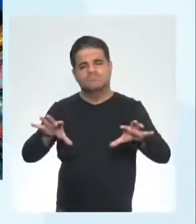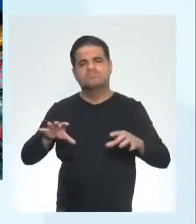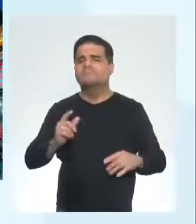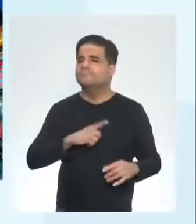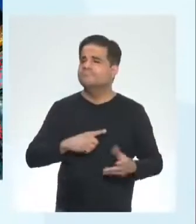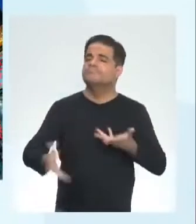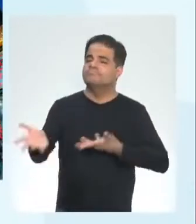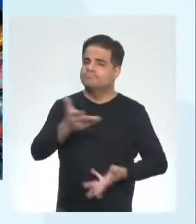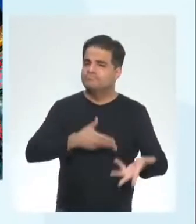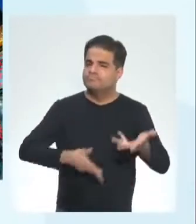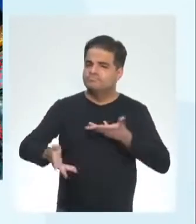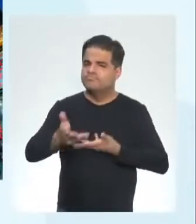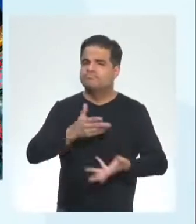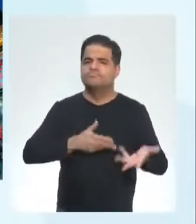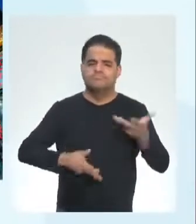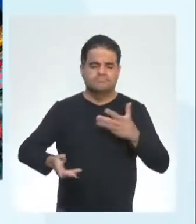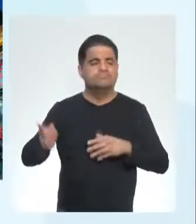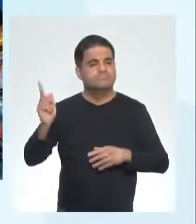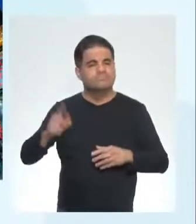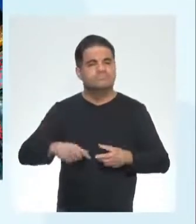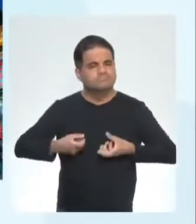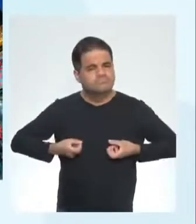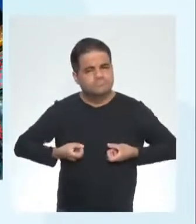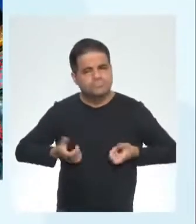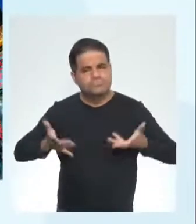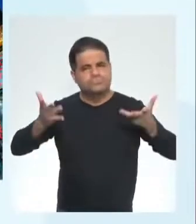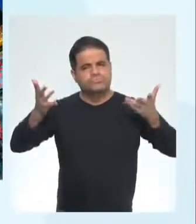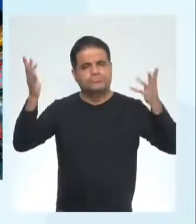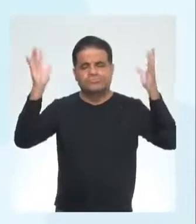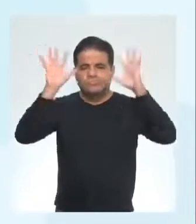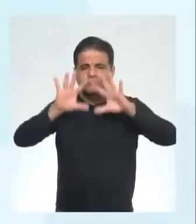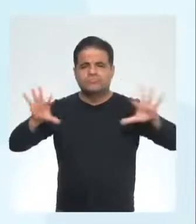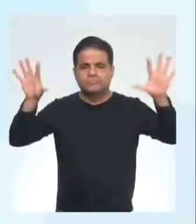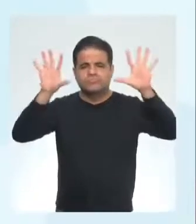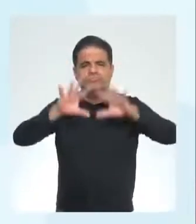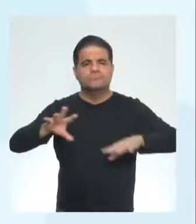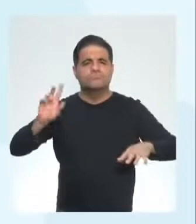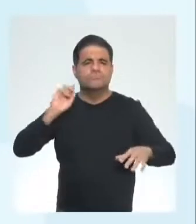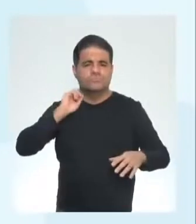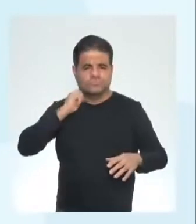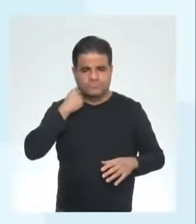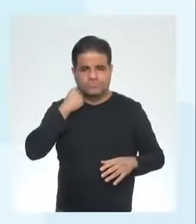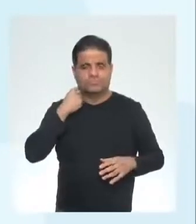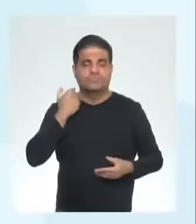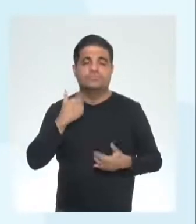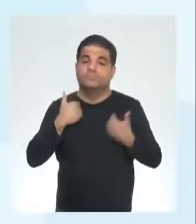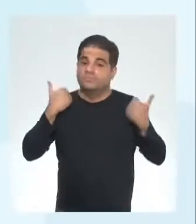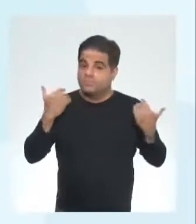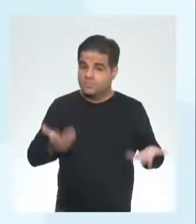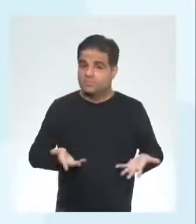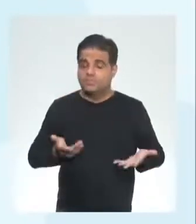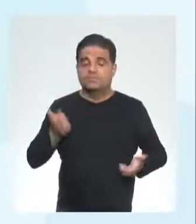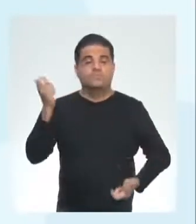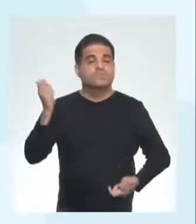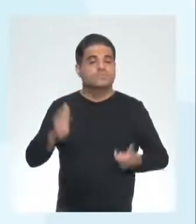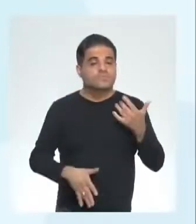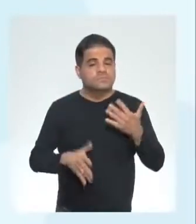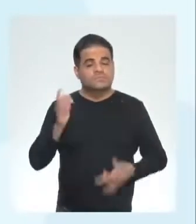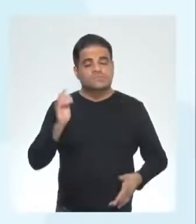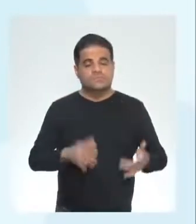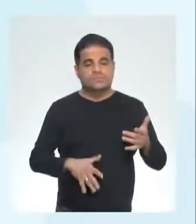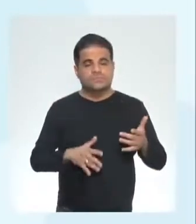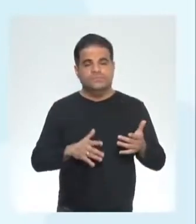estão relacionadas com a poluição visual. E aí, gente, né, já que a gente está falando aí da